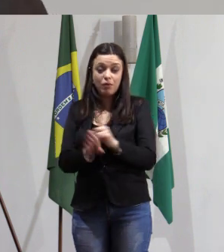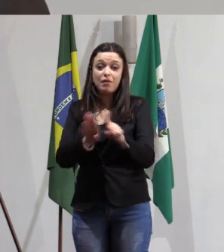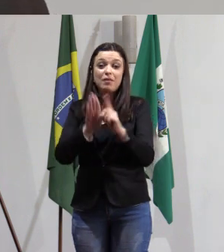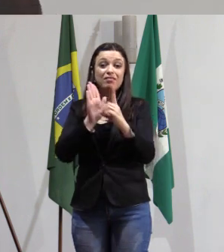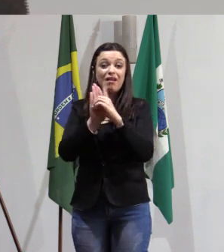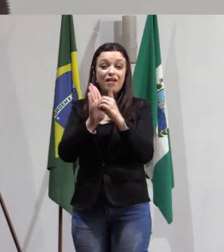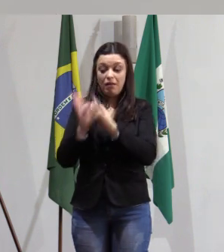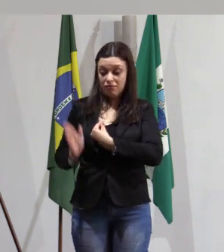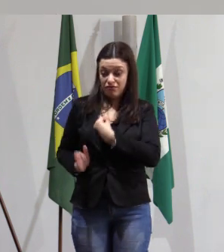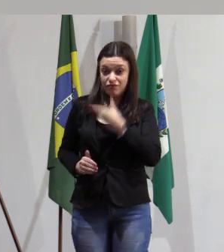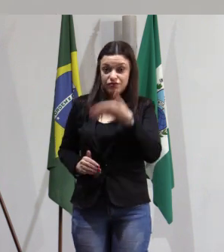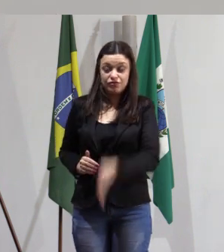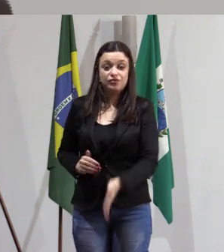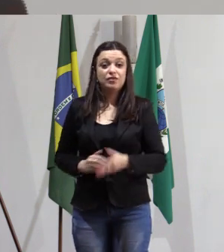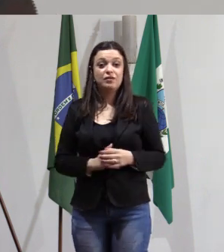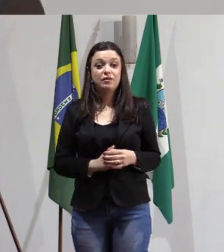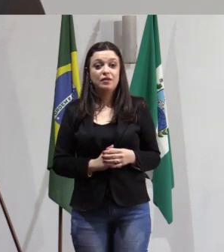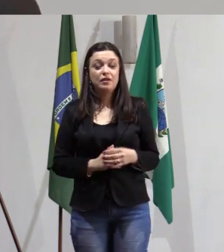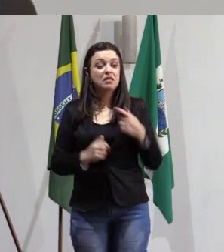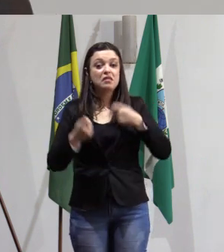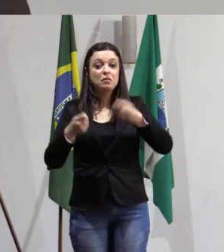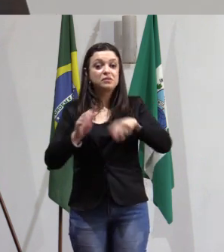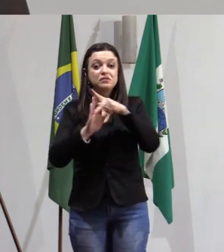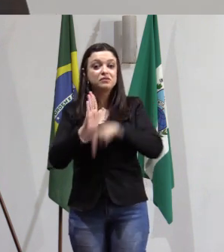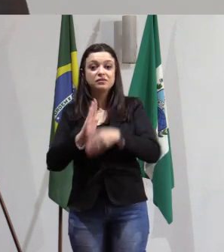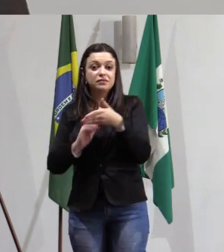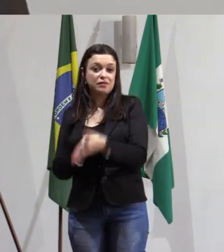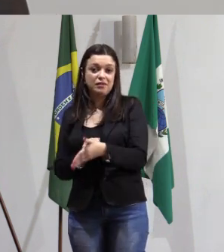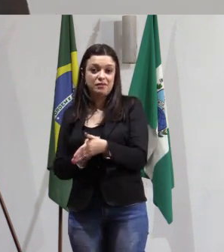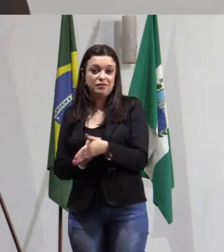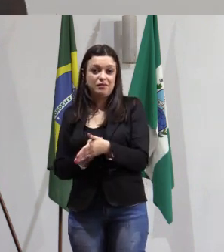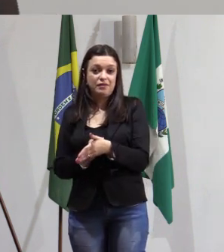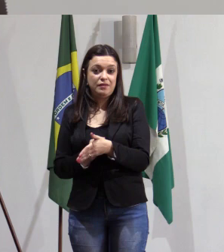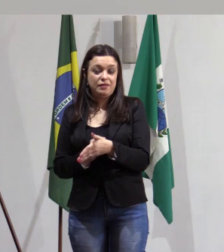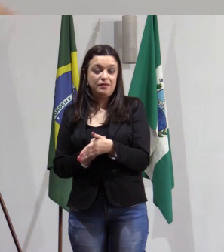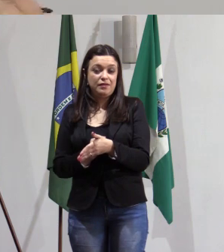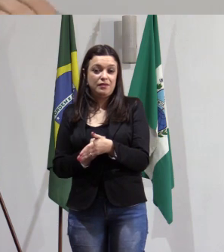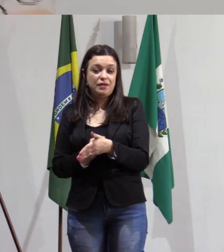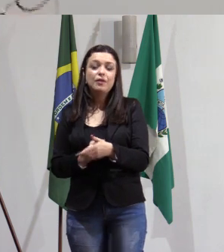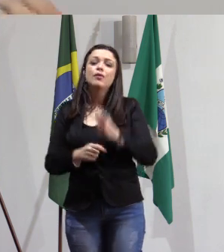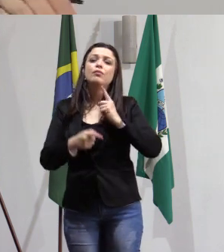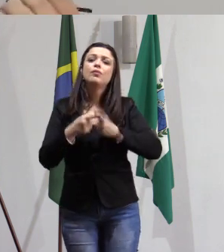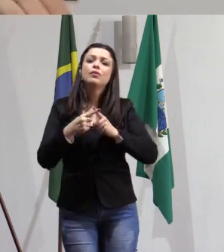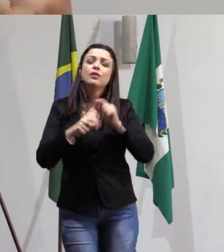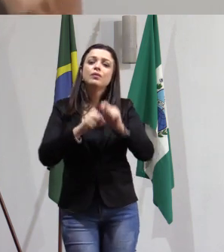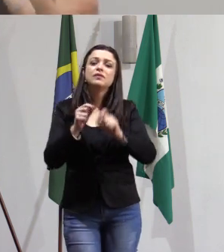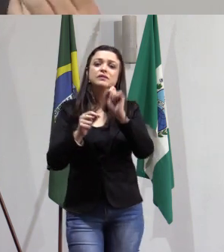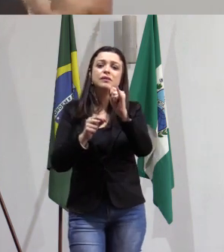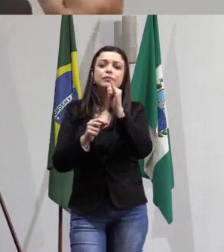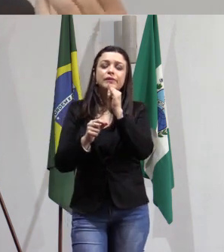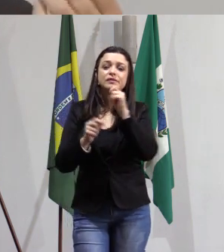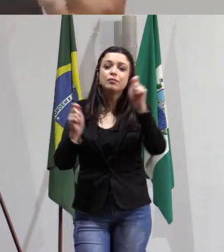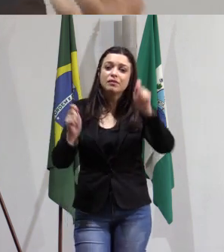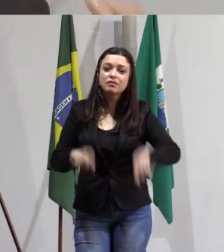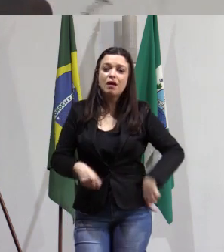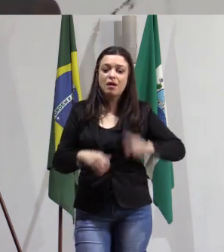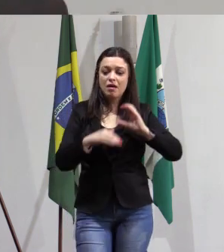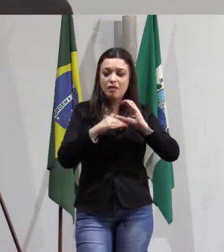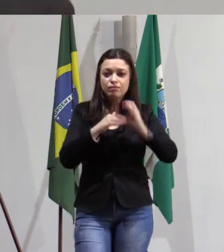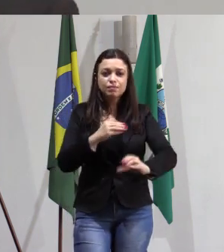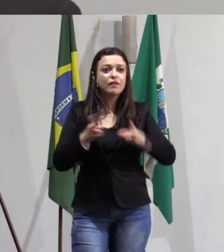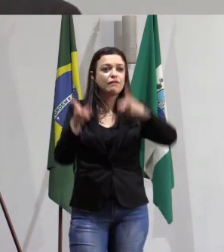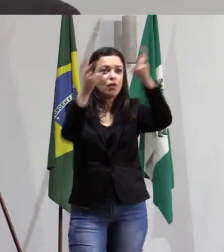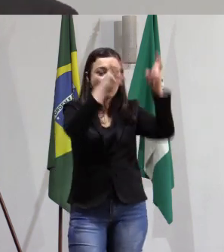vigente, como mais tarde eu quero me referir. Por que não liberar o uso das fontes de arrecadação própria